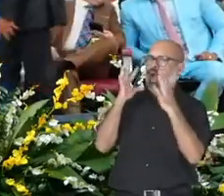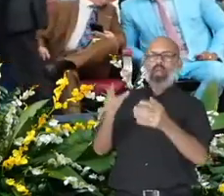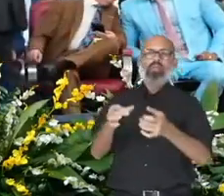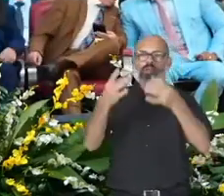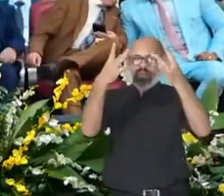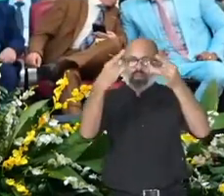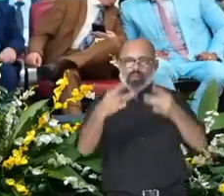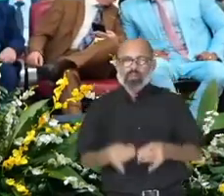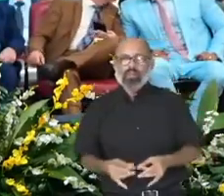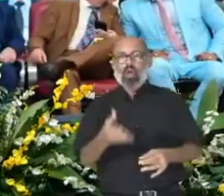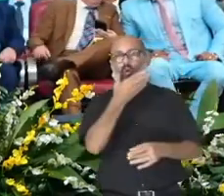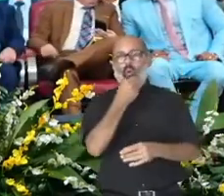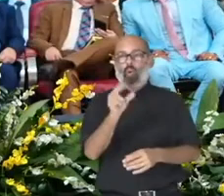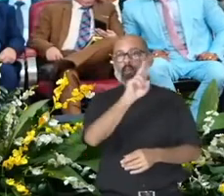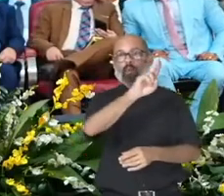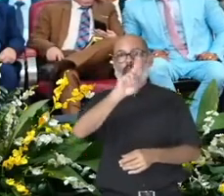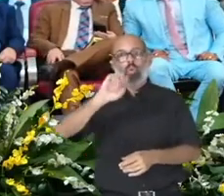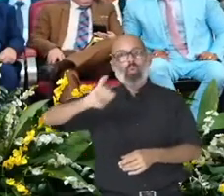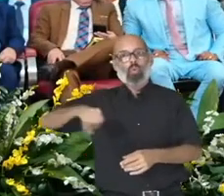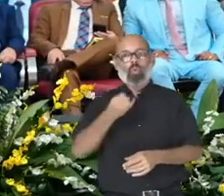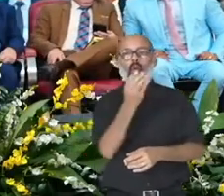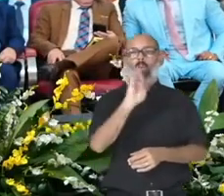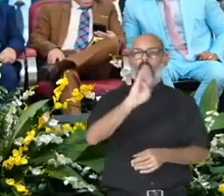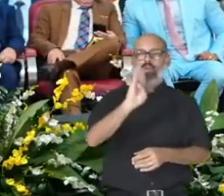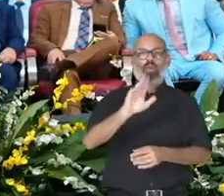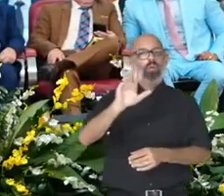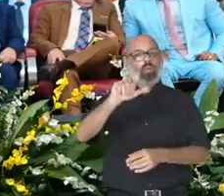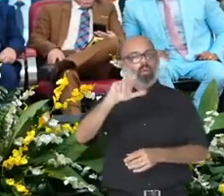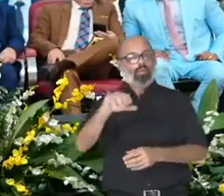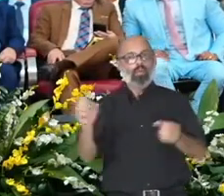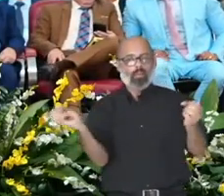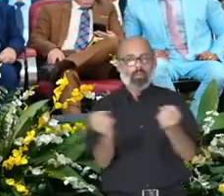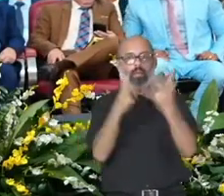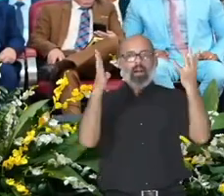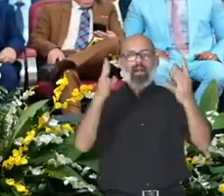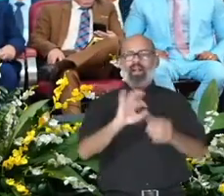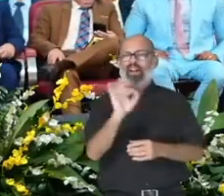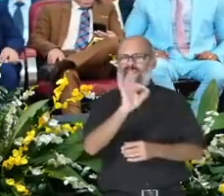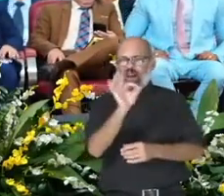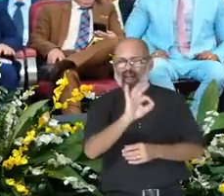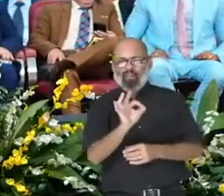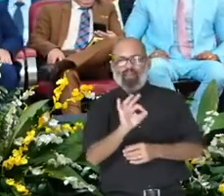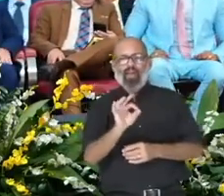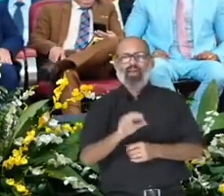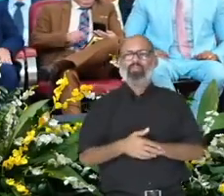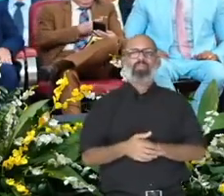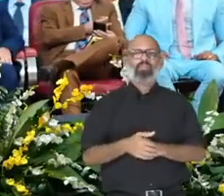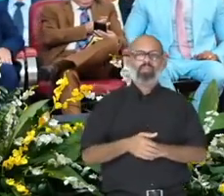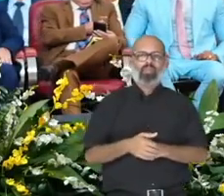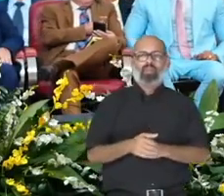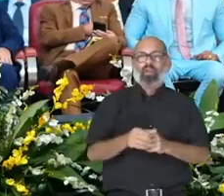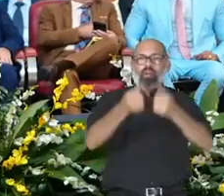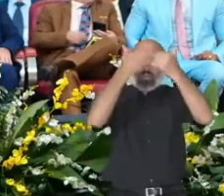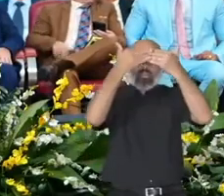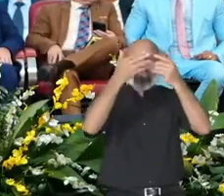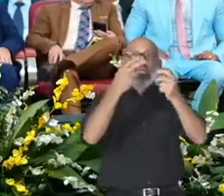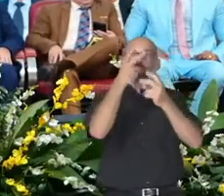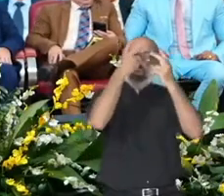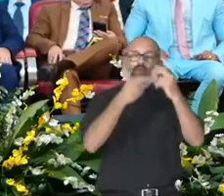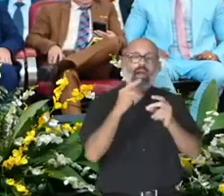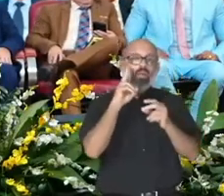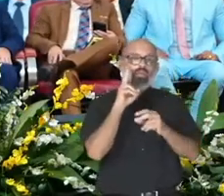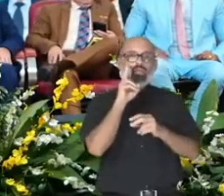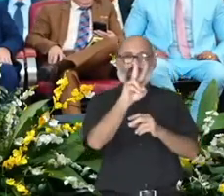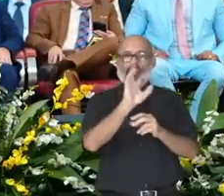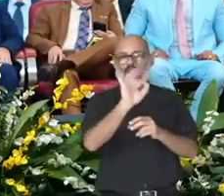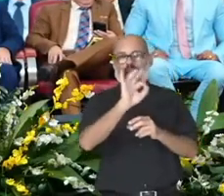Detalhe: esse homem chamado João Batista nunca fez um milagre, nenhuma dor de dente ele curou, nenhum cego enxergou, não, ninguém